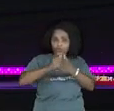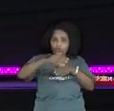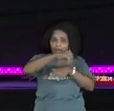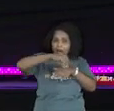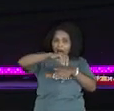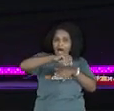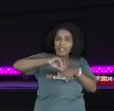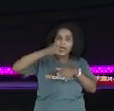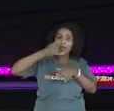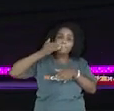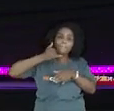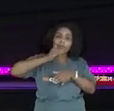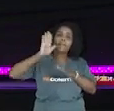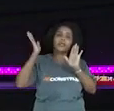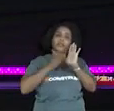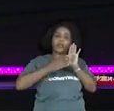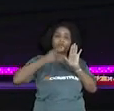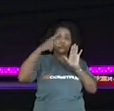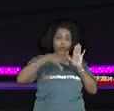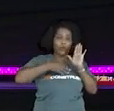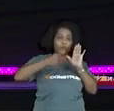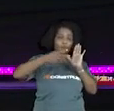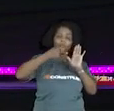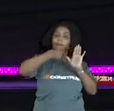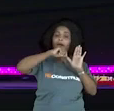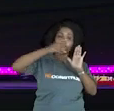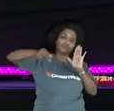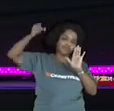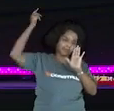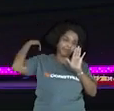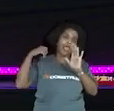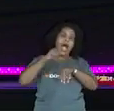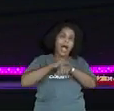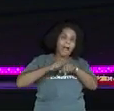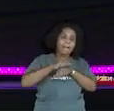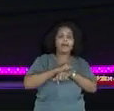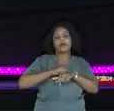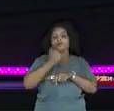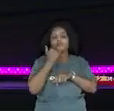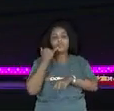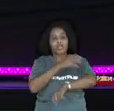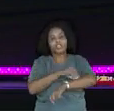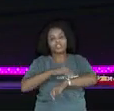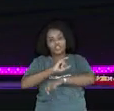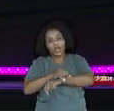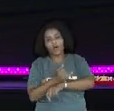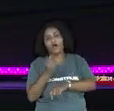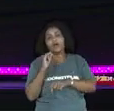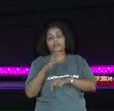terra Que jurou os seus antepassados Abraão Isaque e Jacó dar a vocês terra com grandes e boas cidades